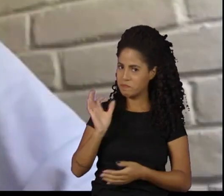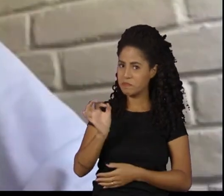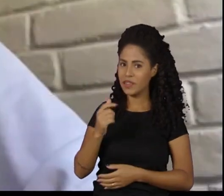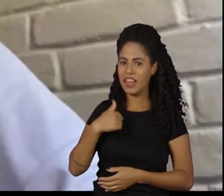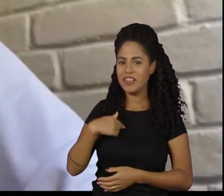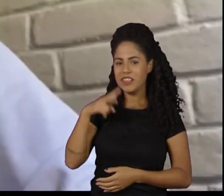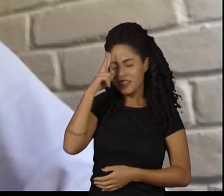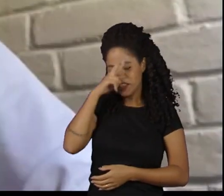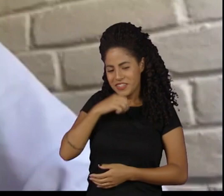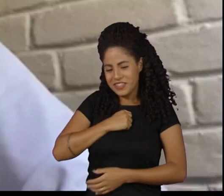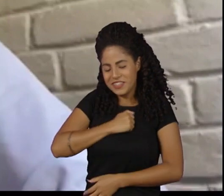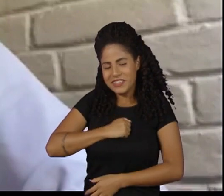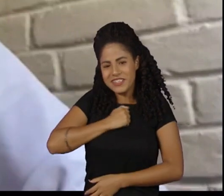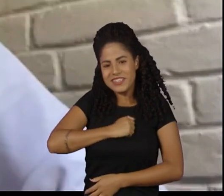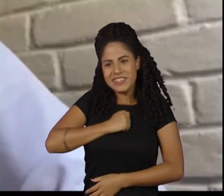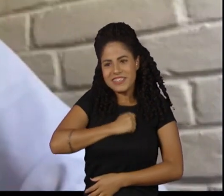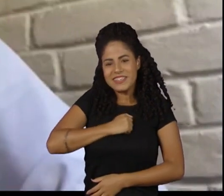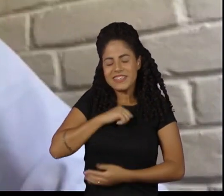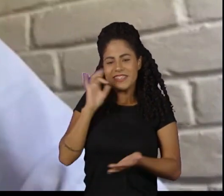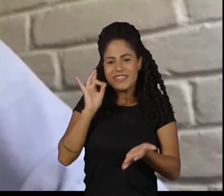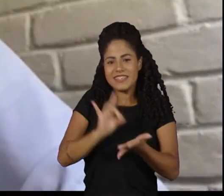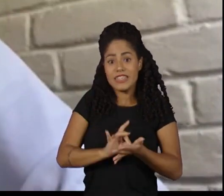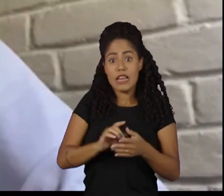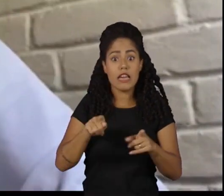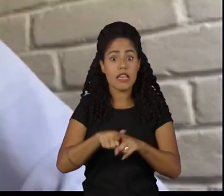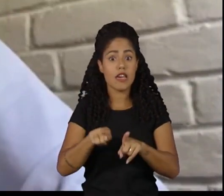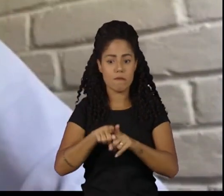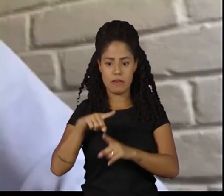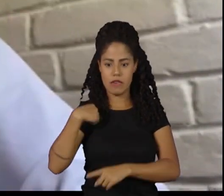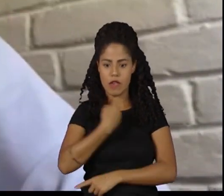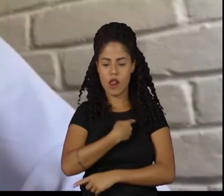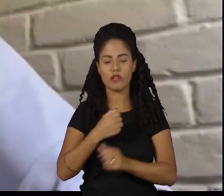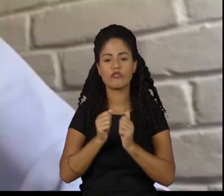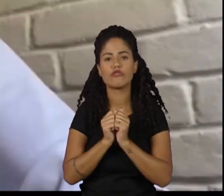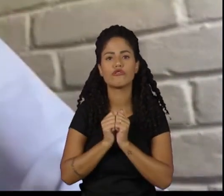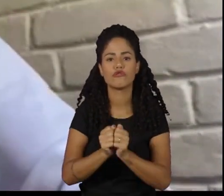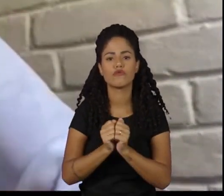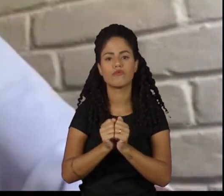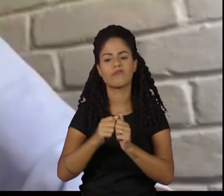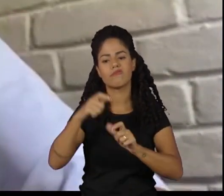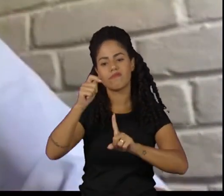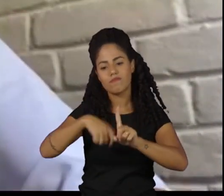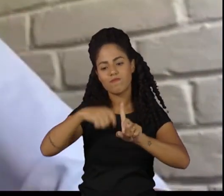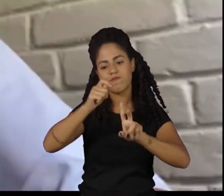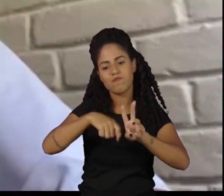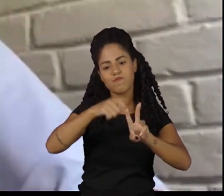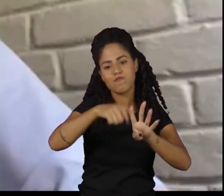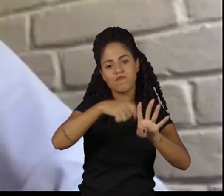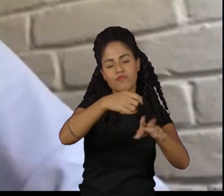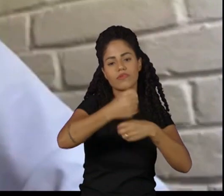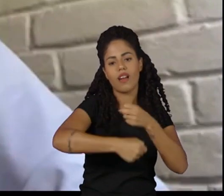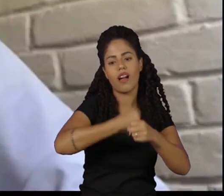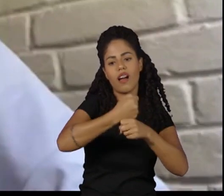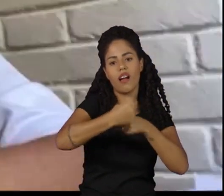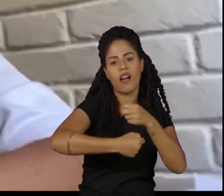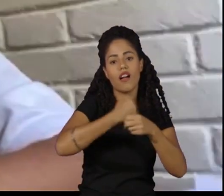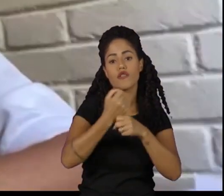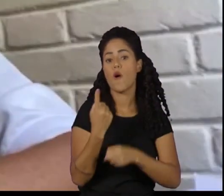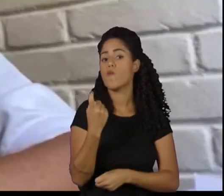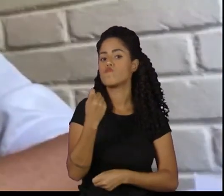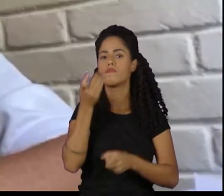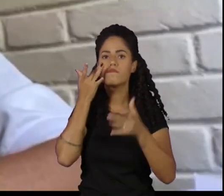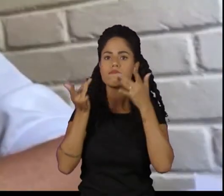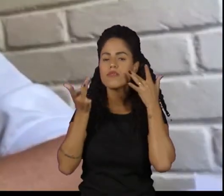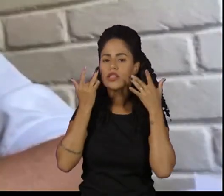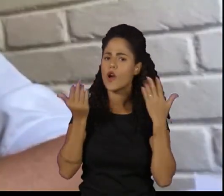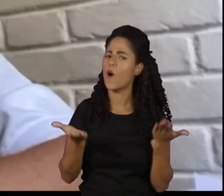tenho muita saudade desse tempo e saudade também do tempo que a gente ficava meses, anos em cartaz com uma peça. Hoje em dia o